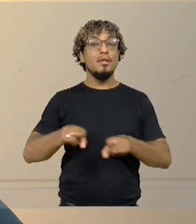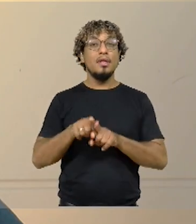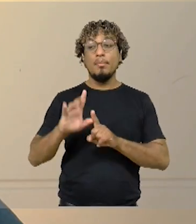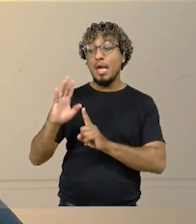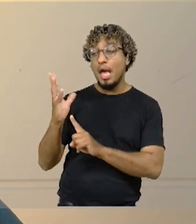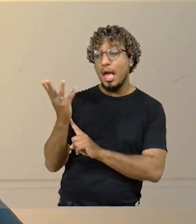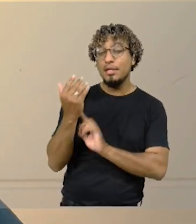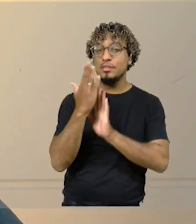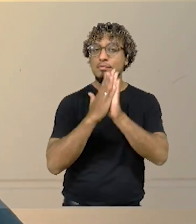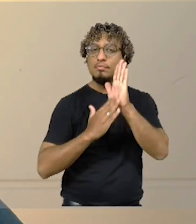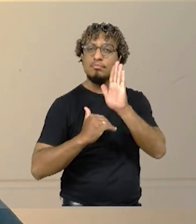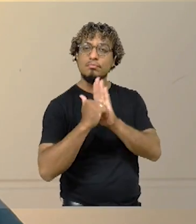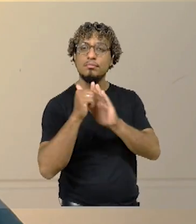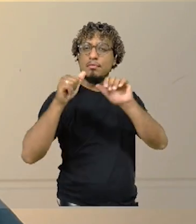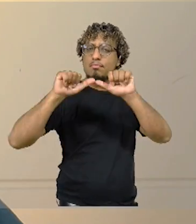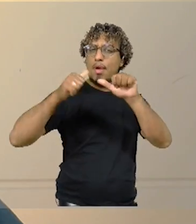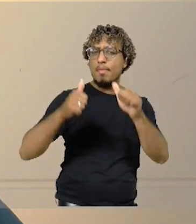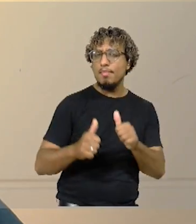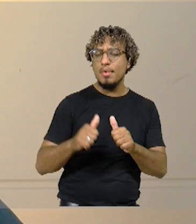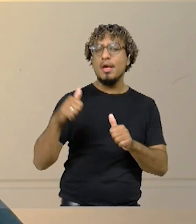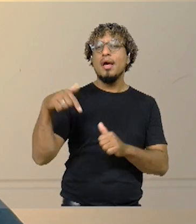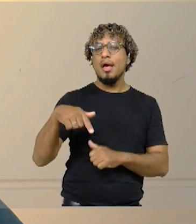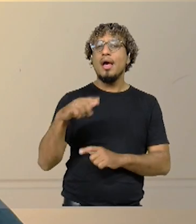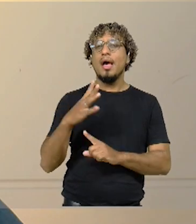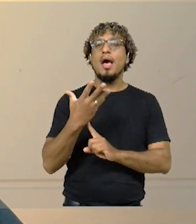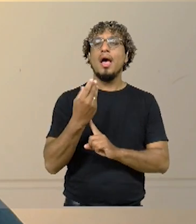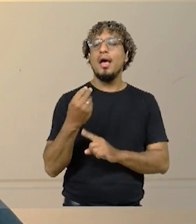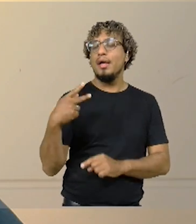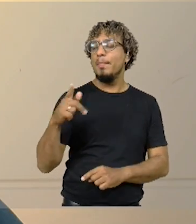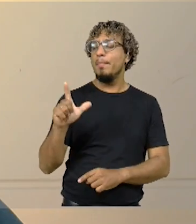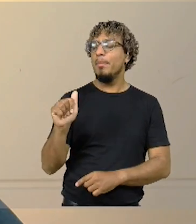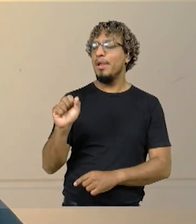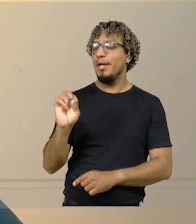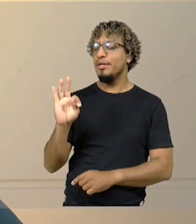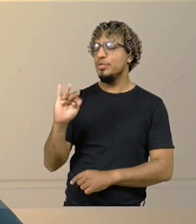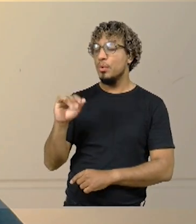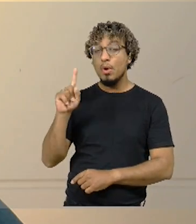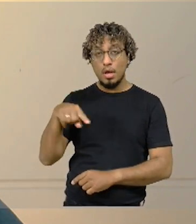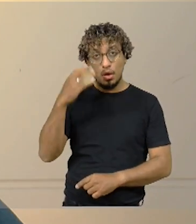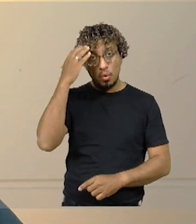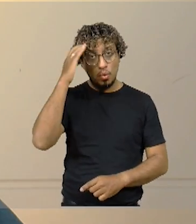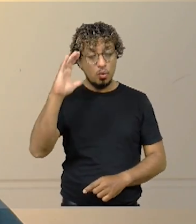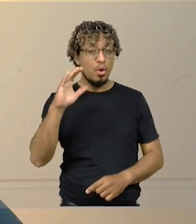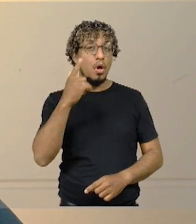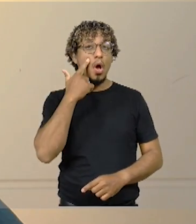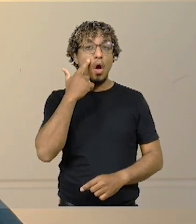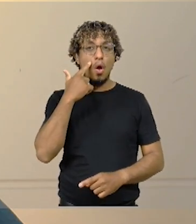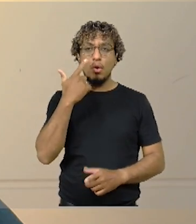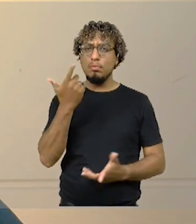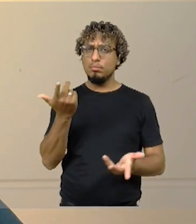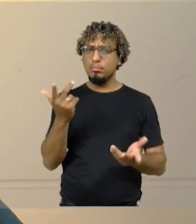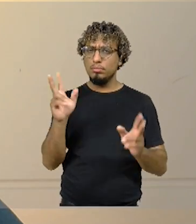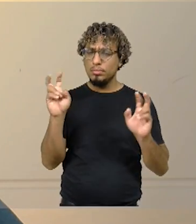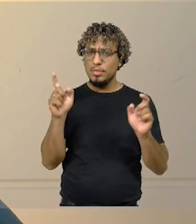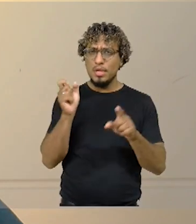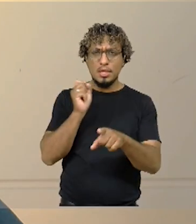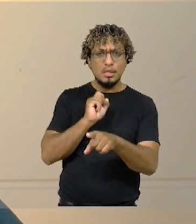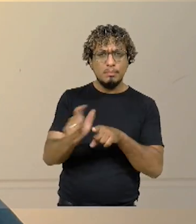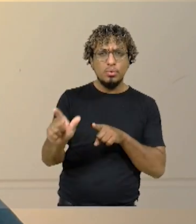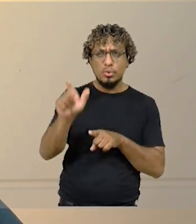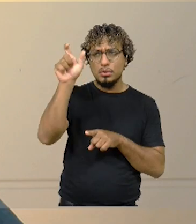um centro histórico abandonado, sem preservação, com os casarões caindo, né? Então por isso tudo isso envolve o turismo, né, que é